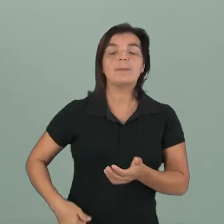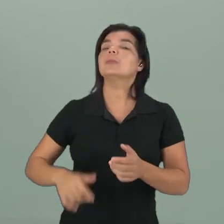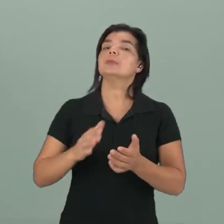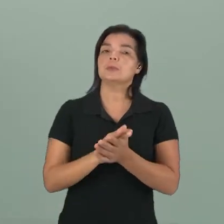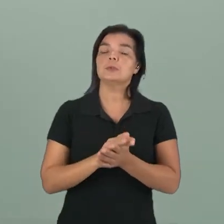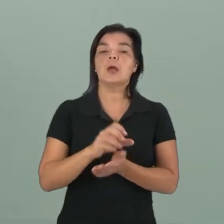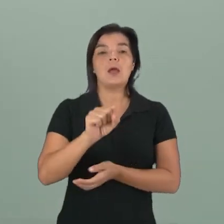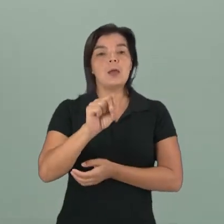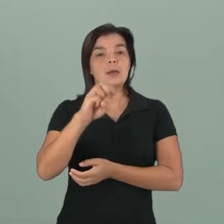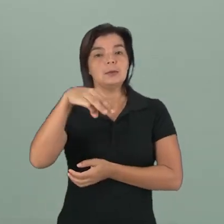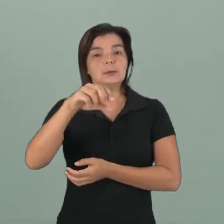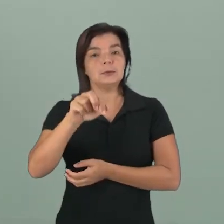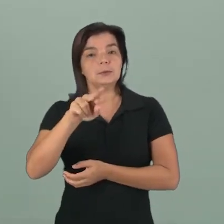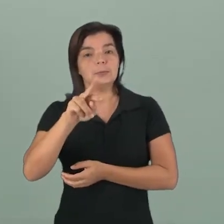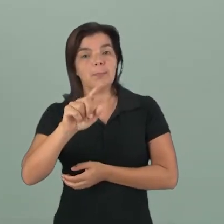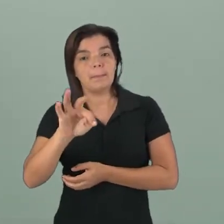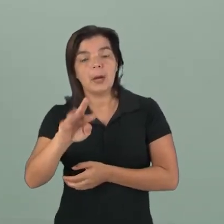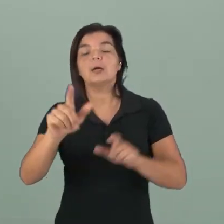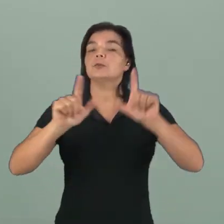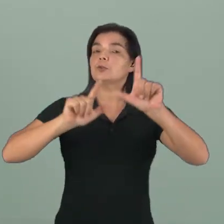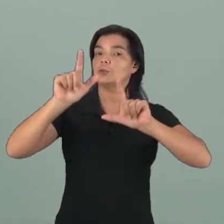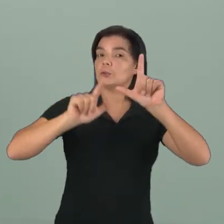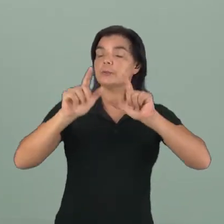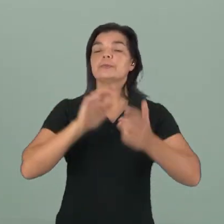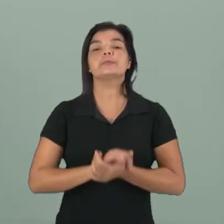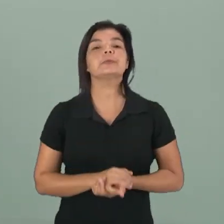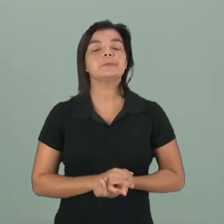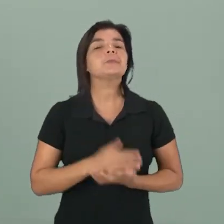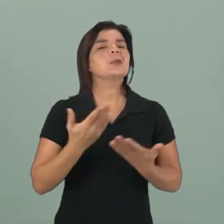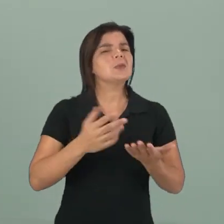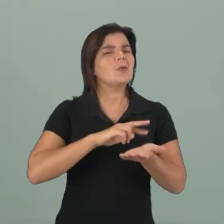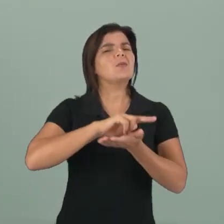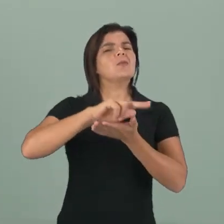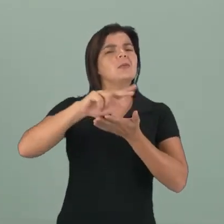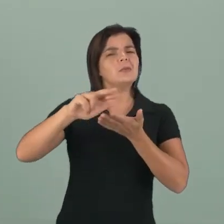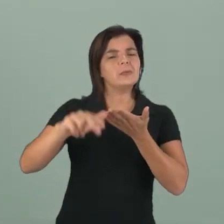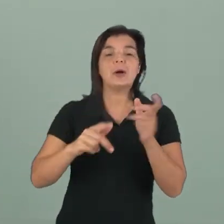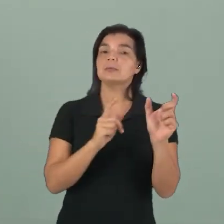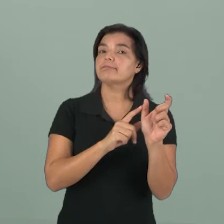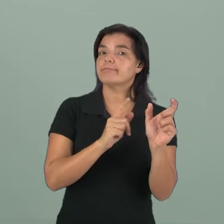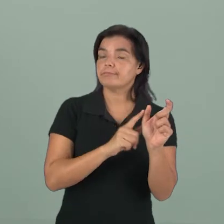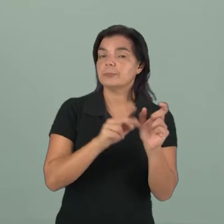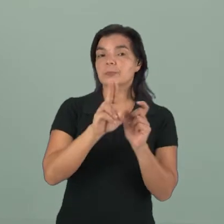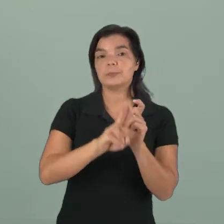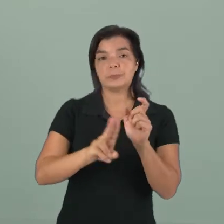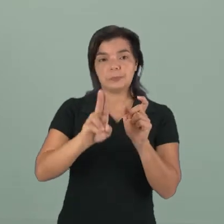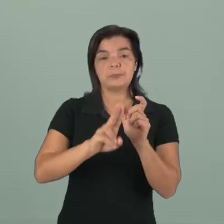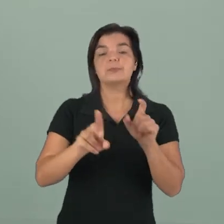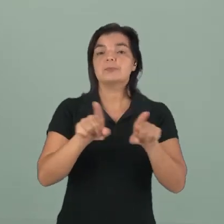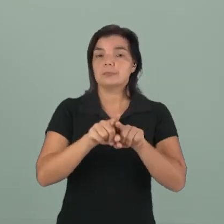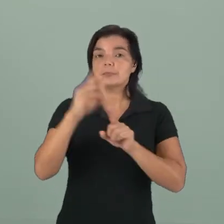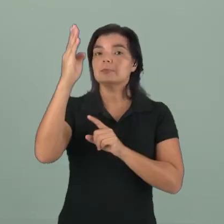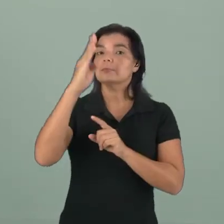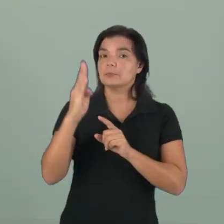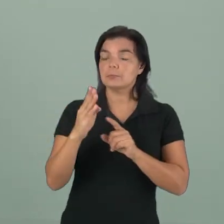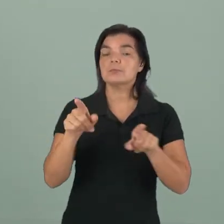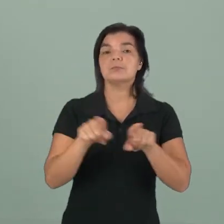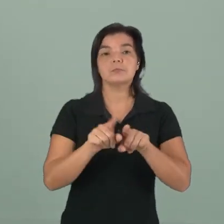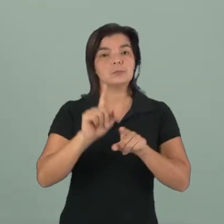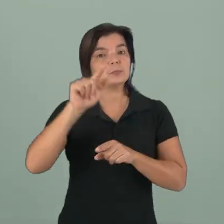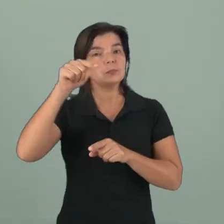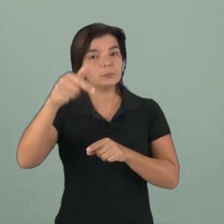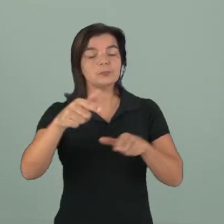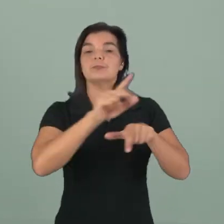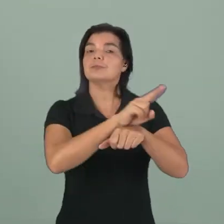A Smart TV, tem o smartphone. Então, são muitos os termos que nós usamos aqui no Brasil e que vêm de